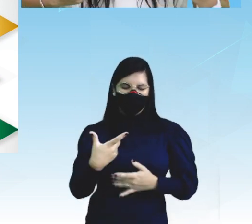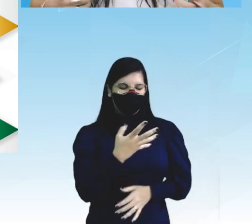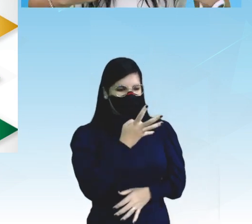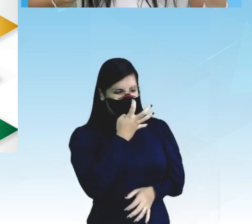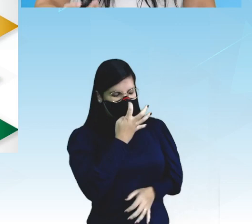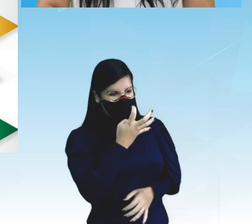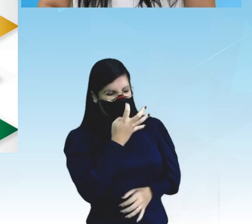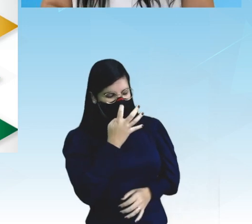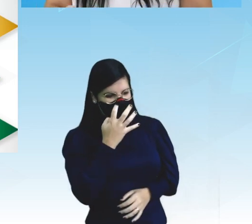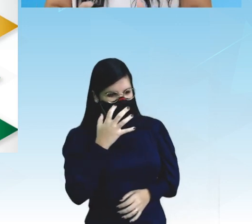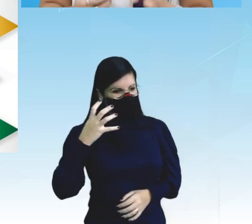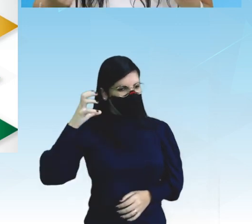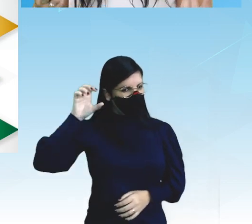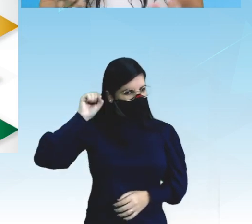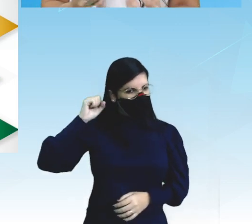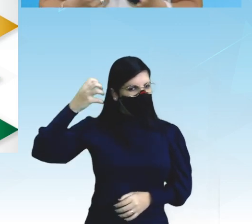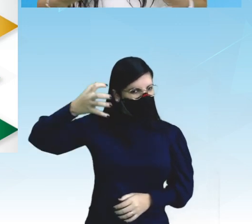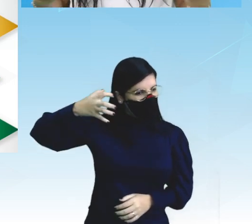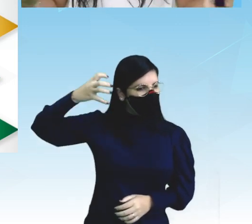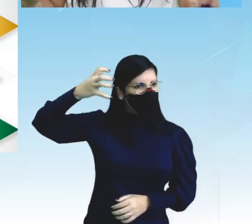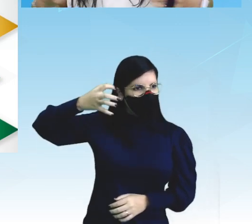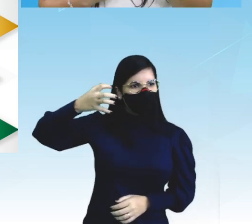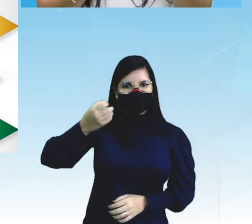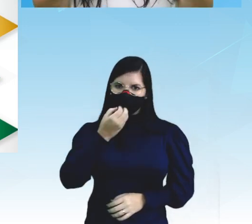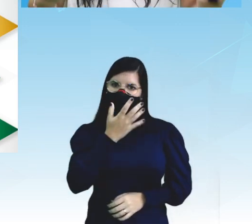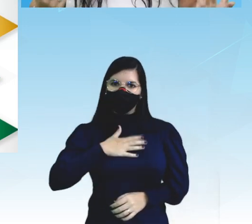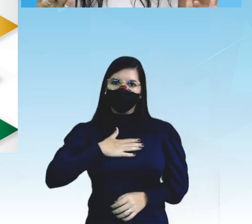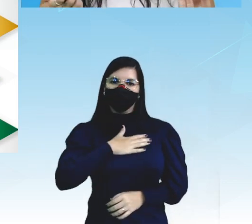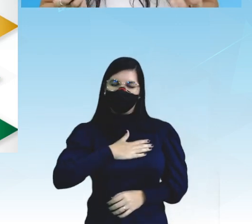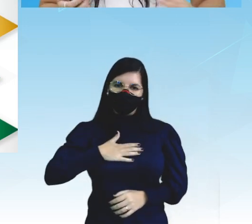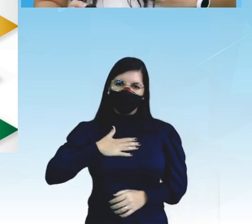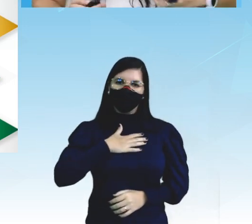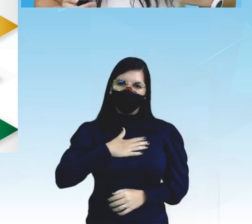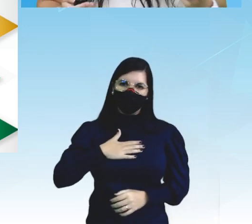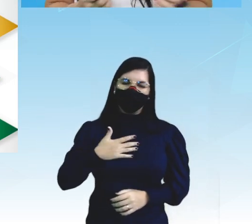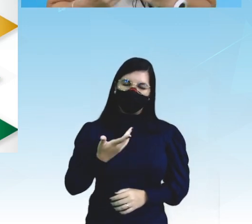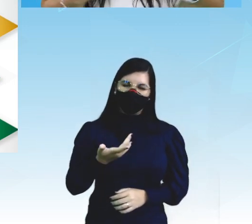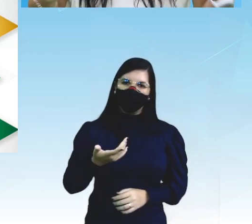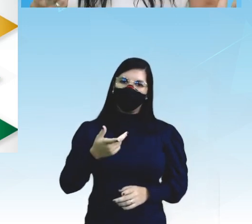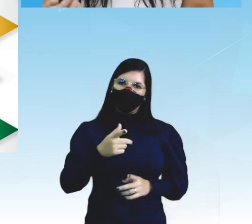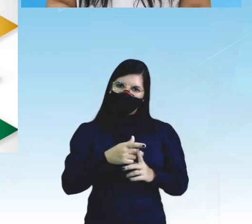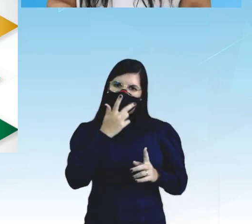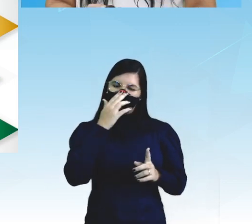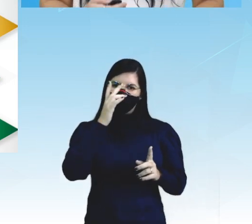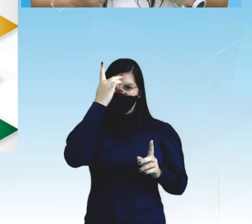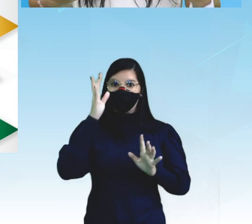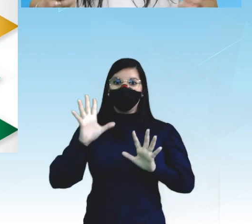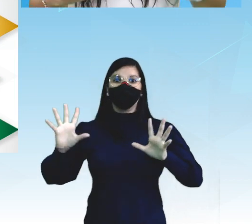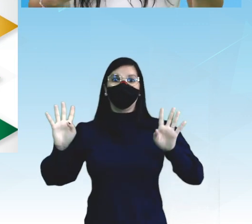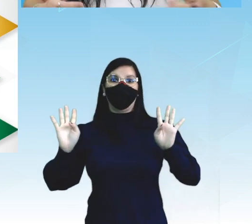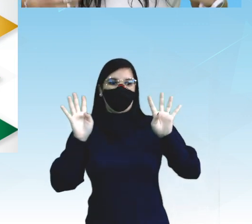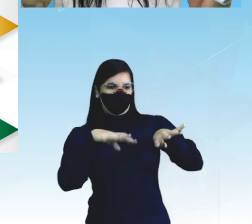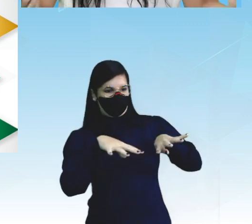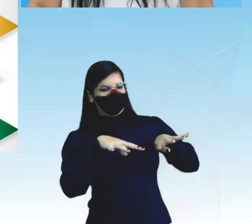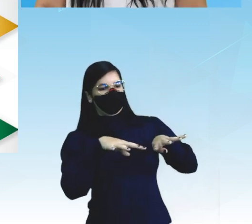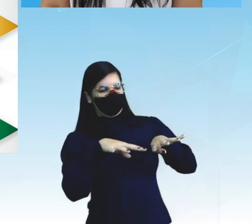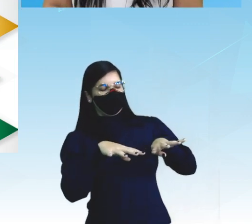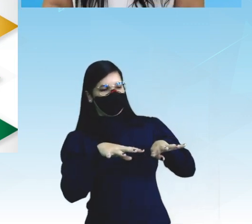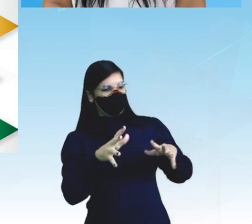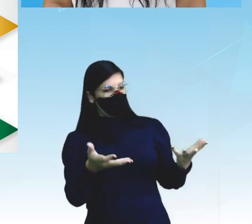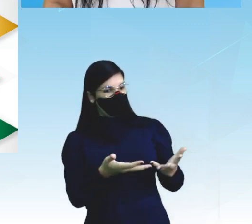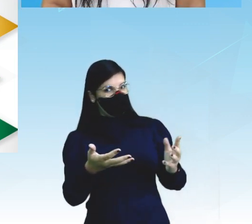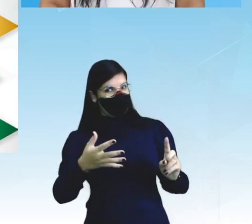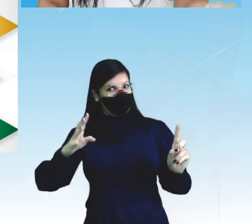iam lá escutá-lo. Então, era um momento que ele era o centro das atenções. Né? As pessoas, não, vamos ouvir